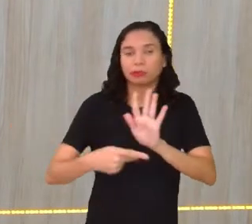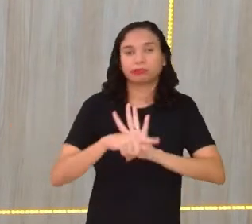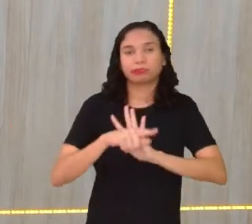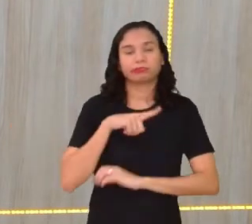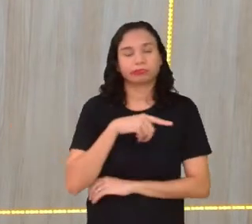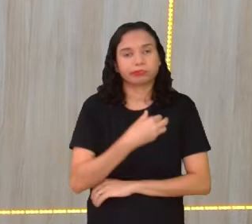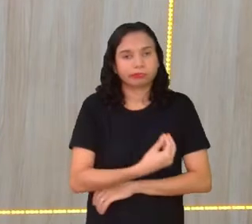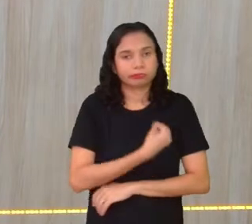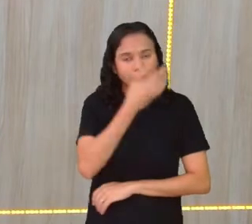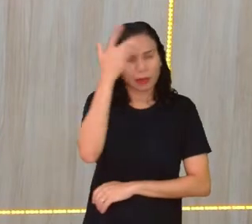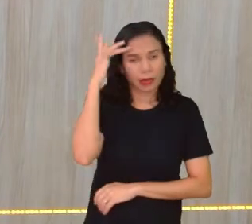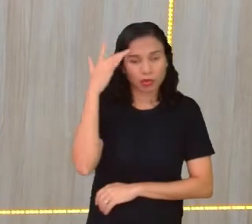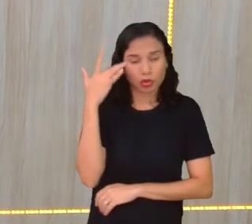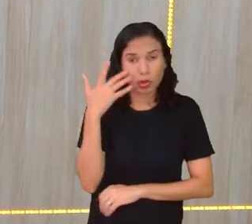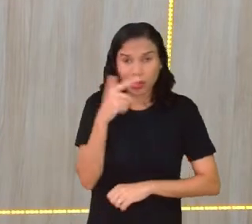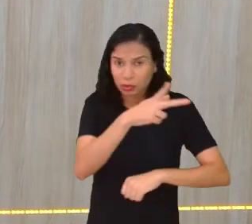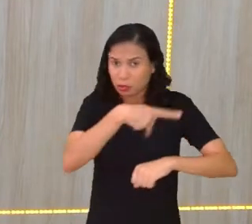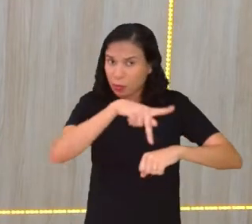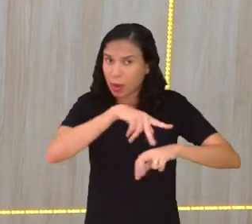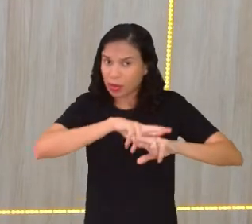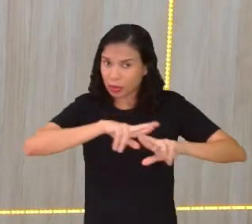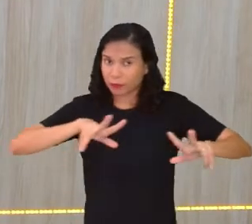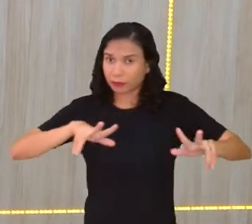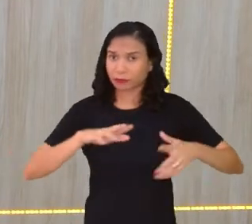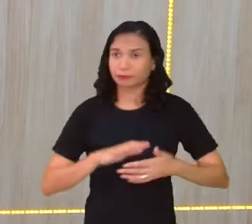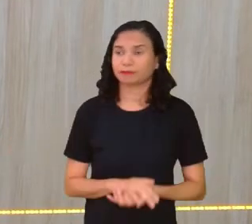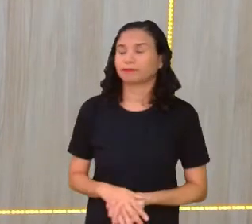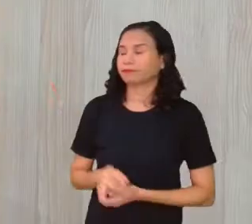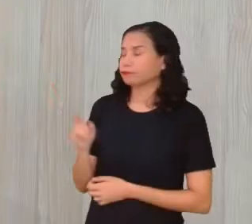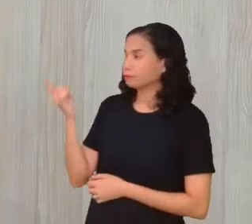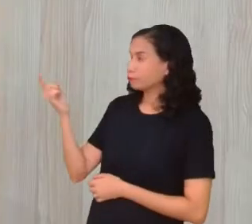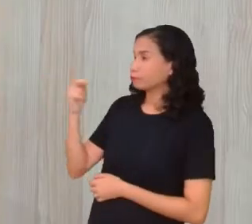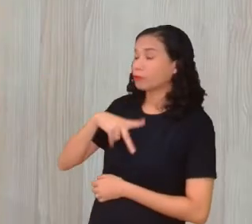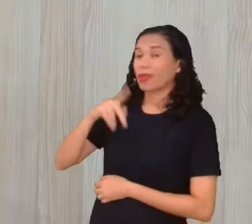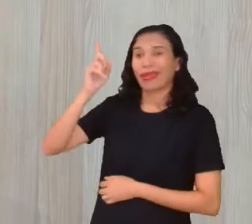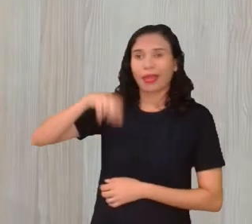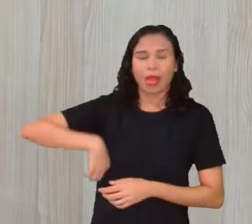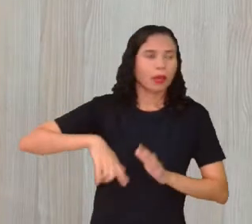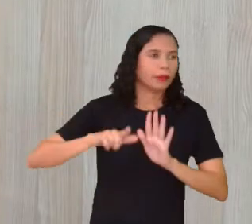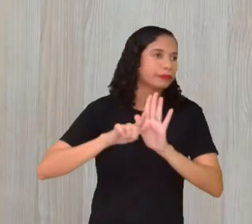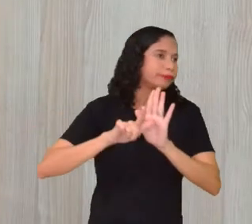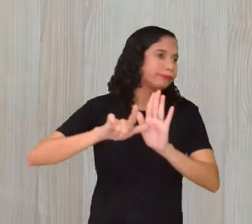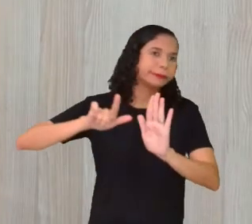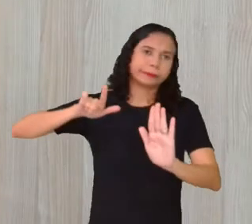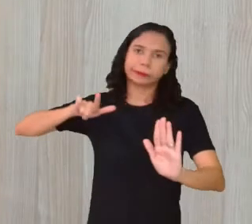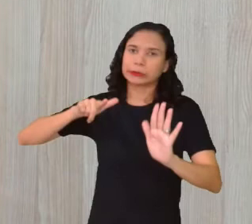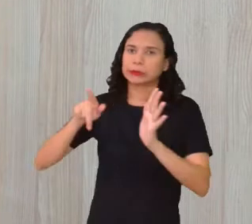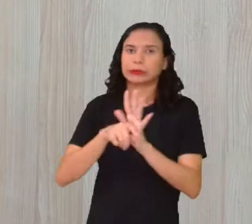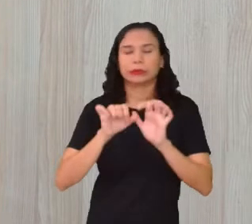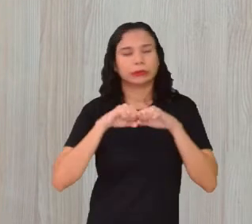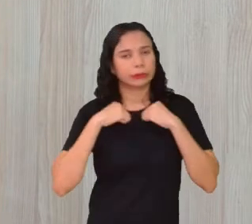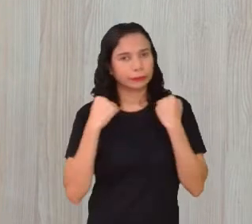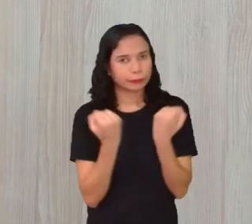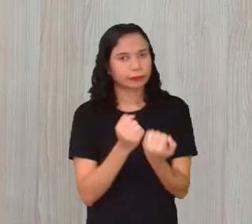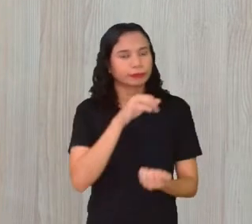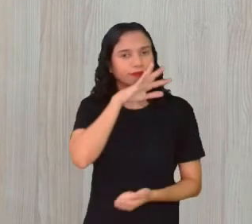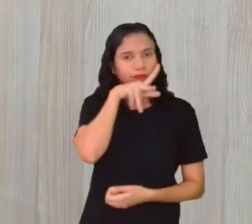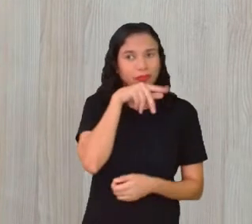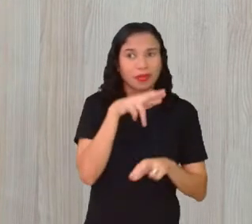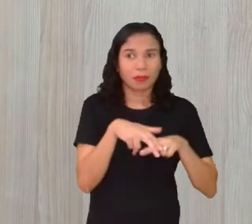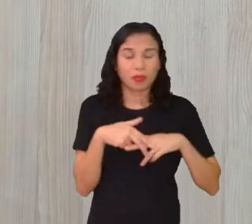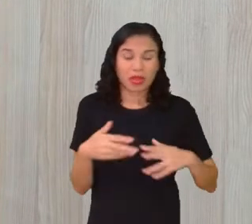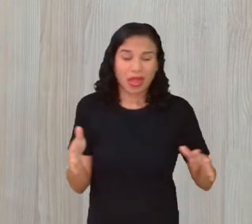aquele que vem de longe, né, o estrangeiro, né? E é um atraso, né, professor Exatamente. Luciano, para uma sociedade, porque